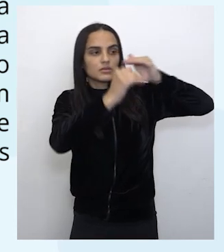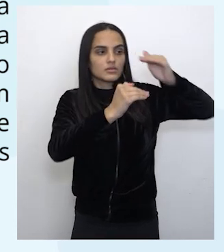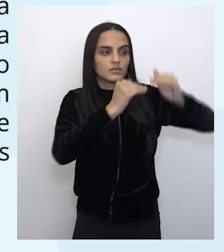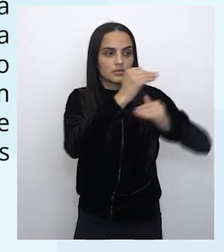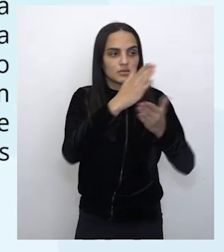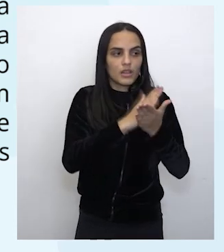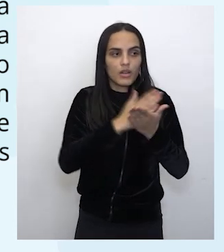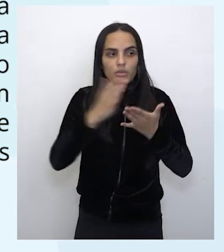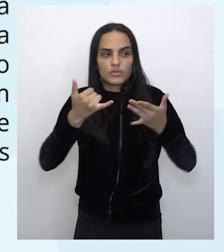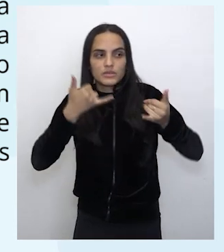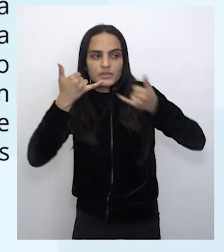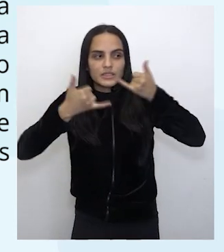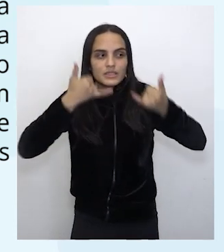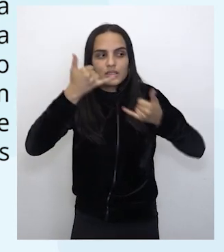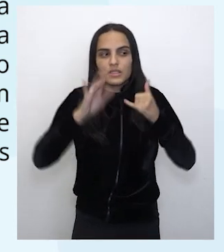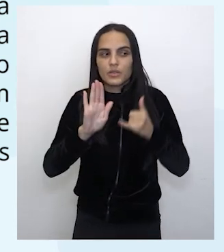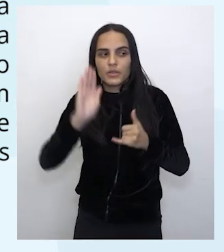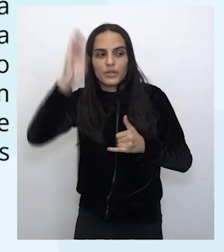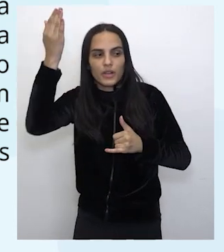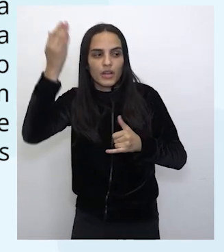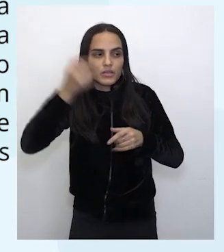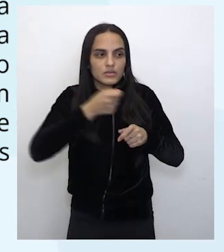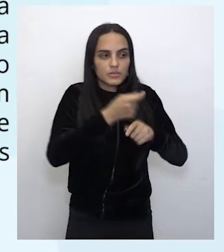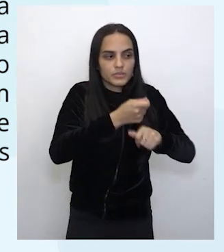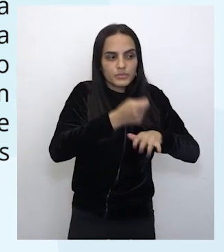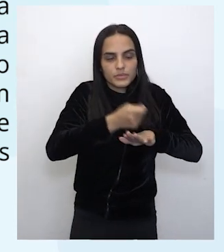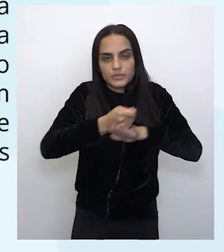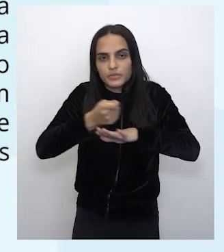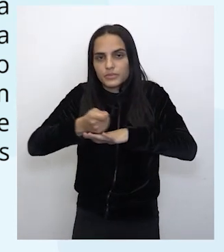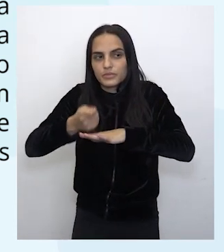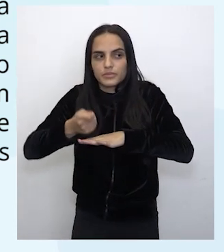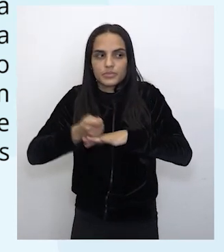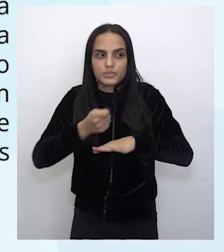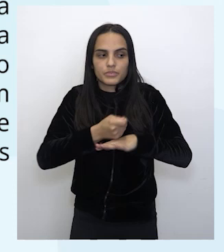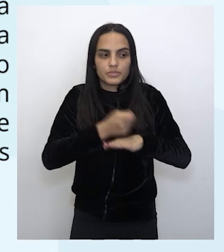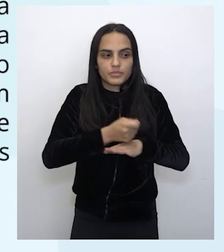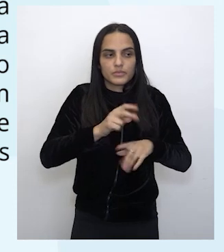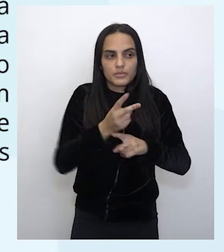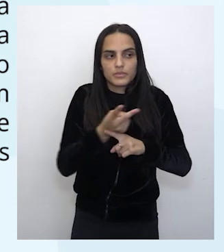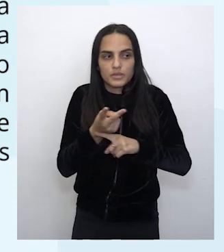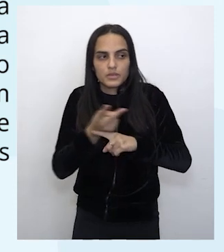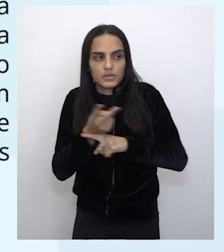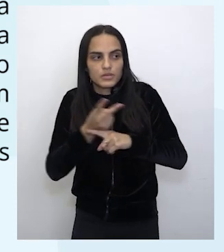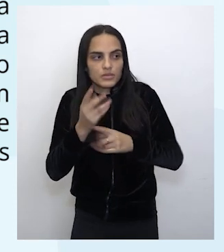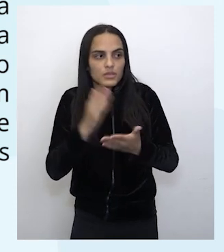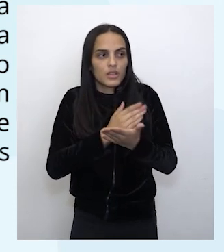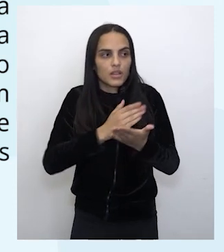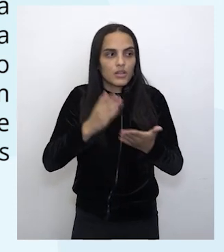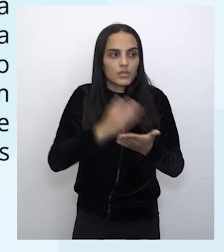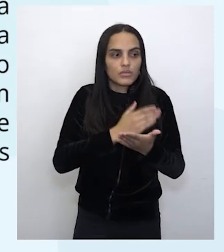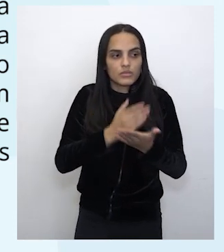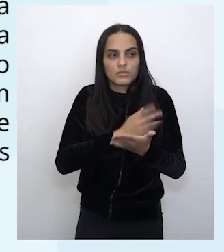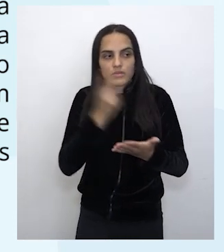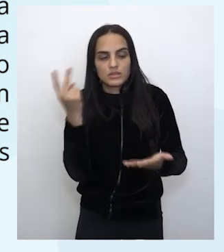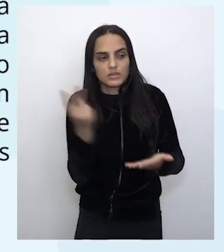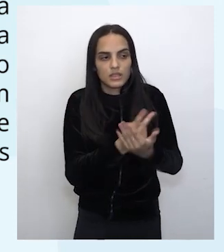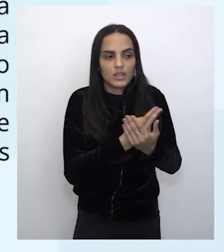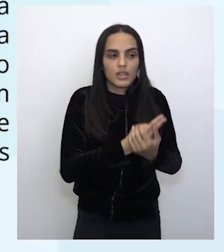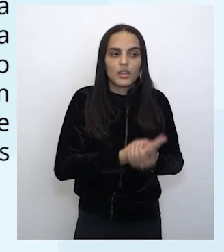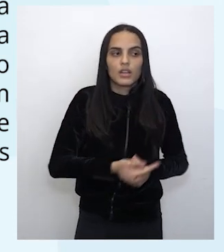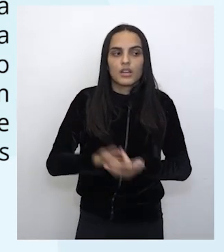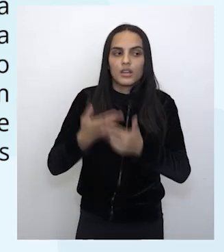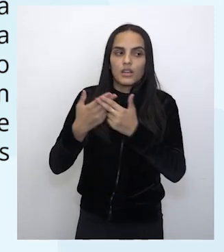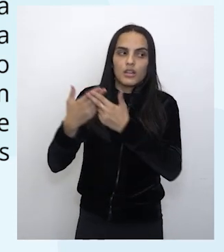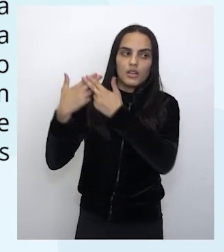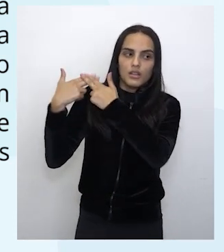falsas, as fake news, em inglês, né, que explora brechas nos termos de responsabilidade elaborados